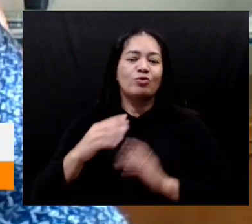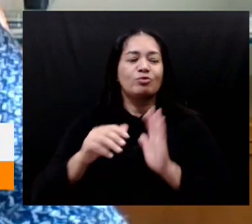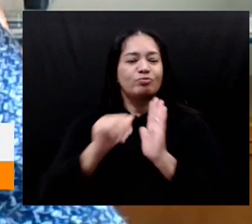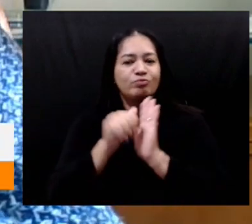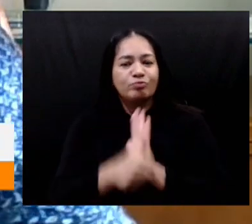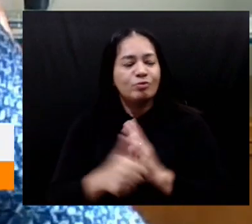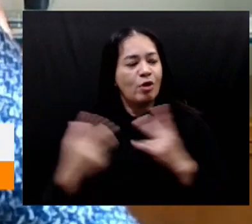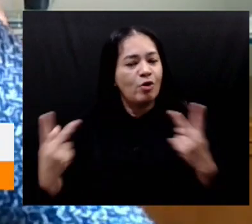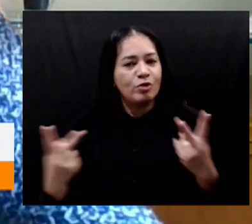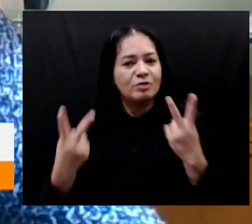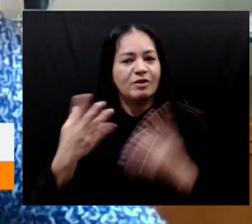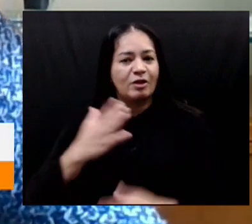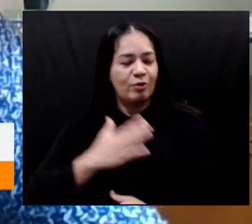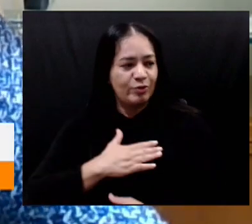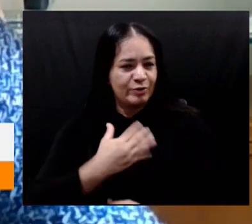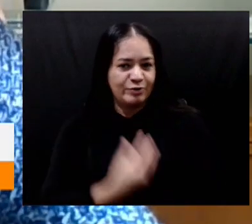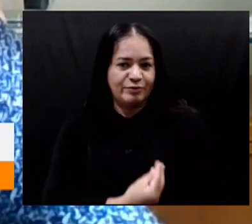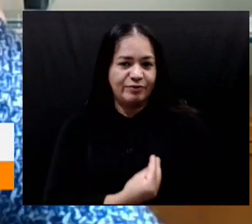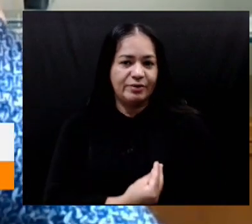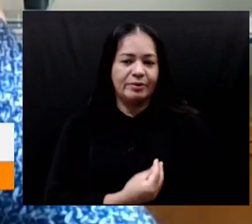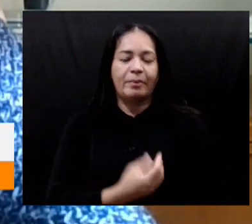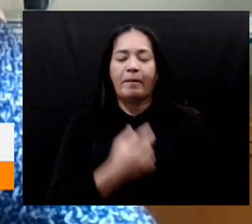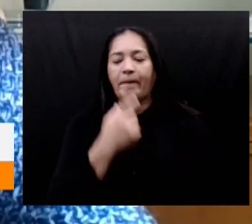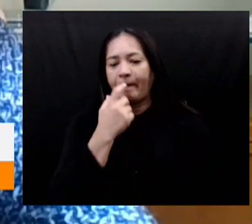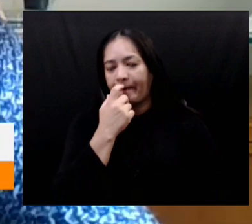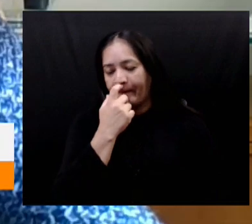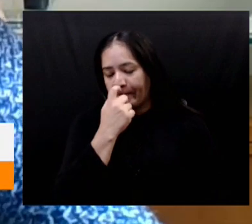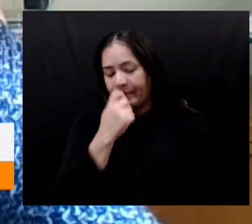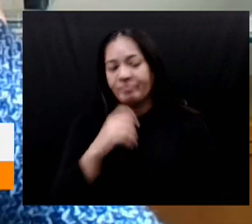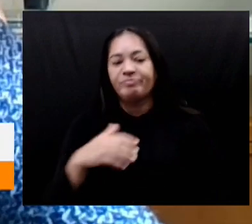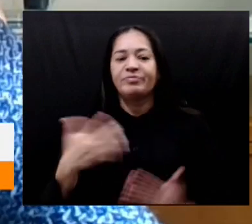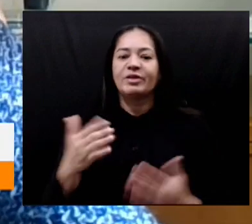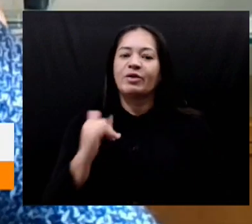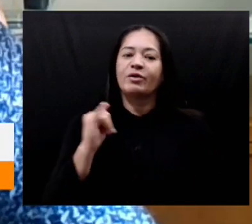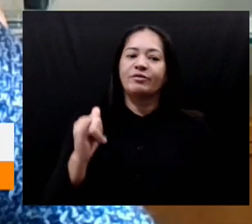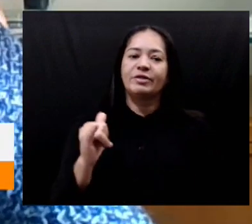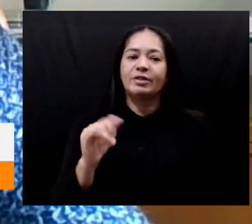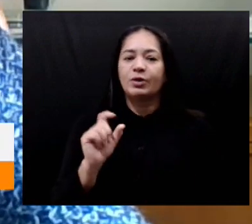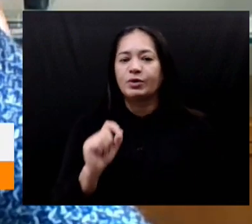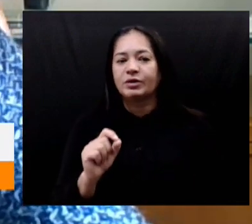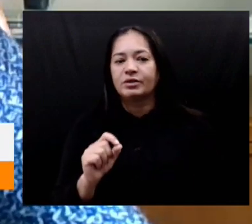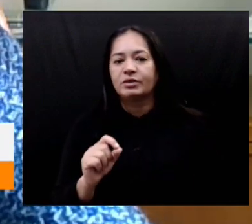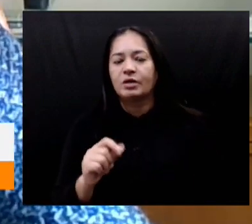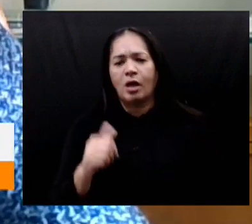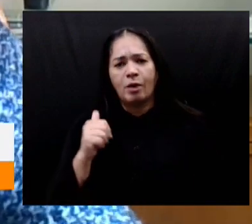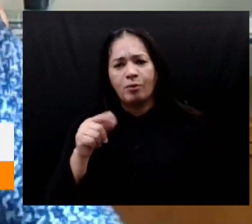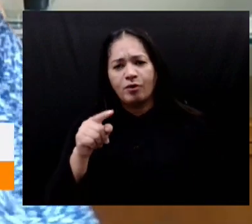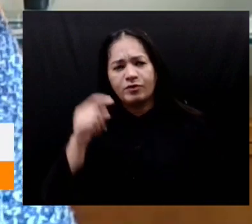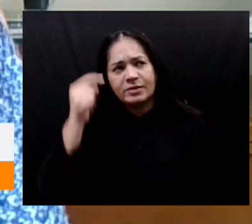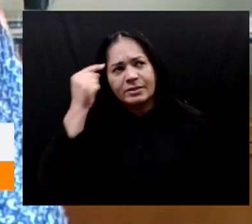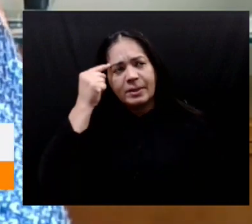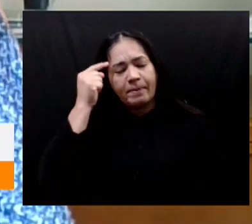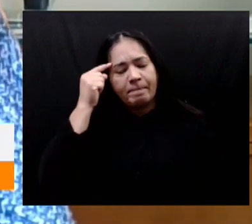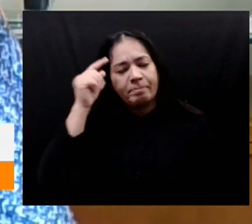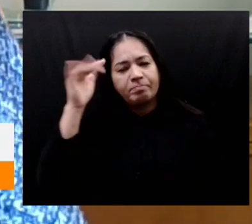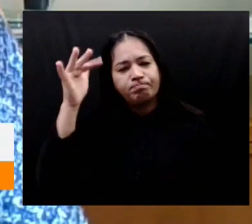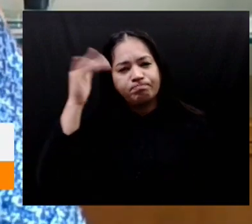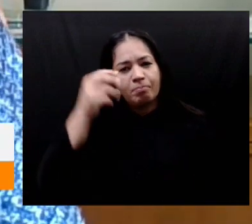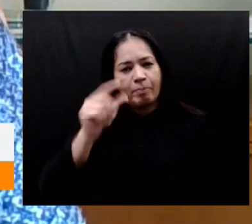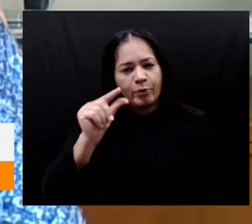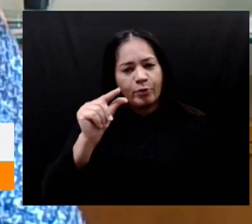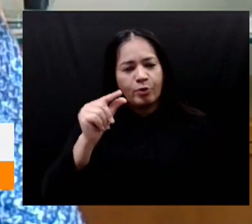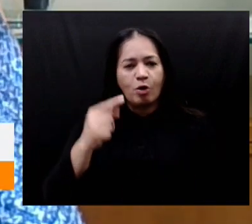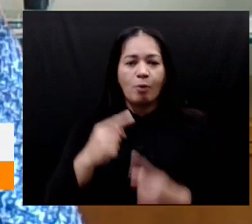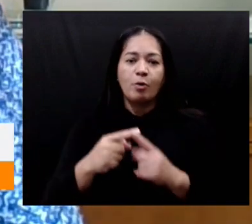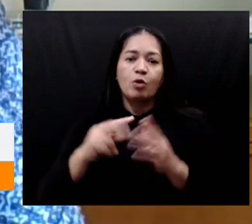vida, né? Então eu diria que talvez valha a pena você refletir um pouco o que faz sentido que os seus